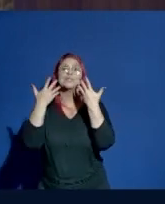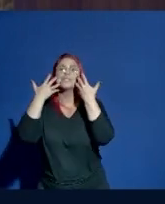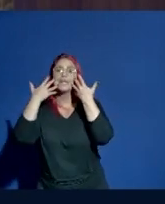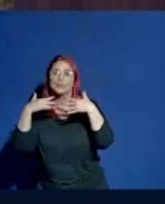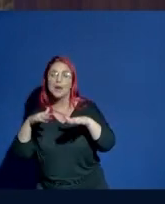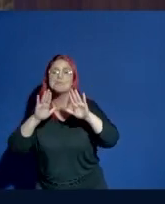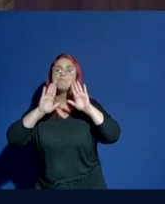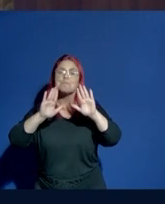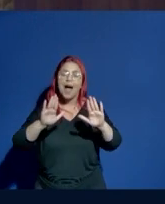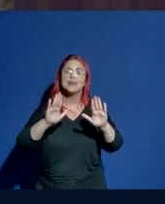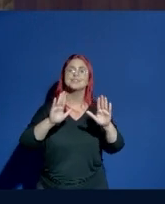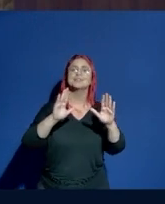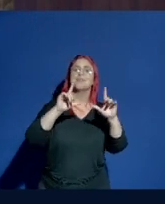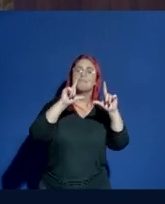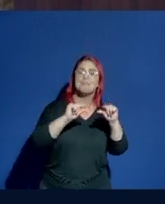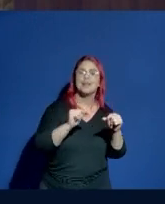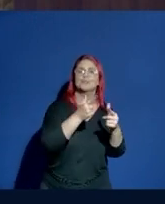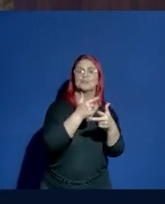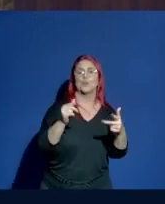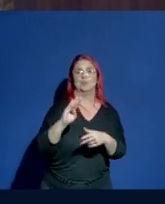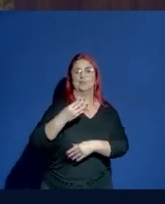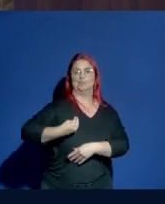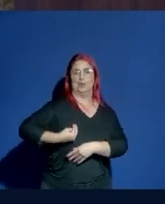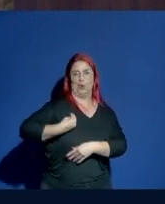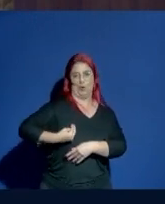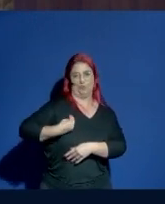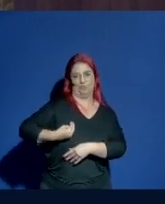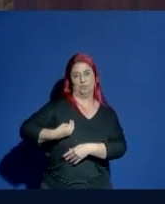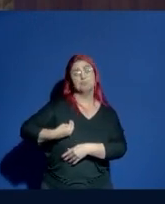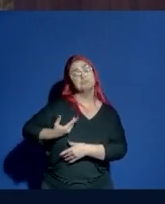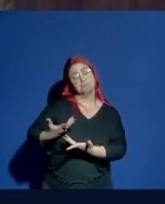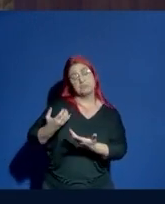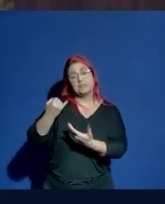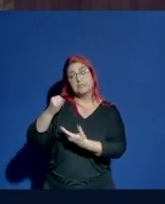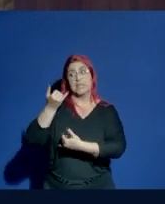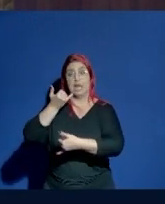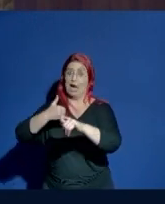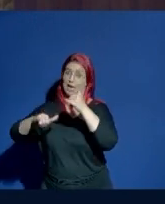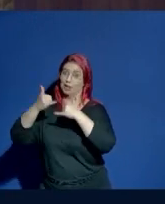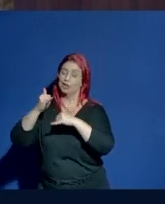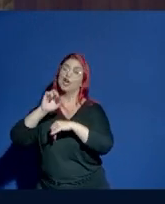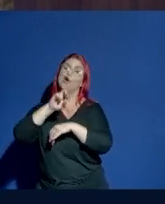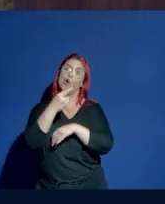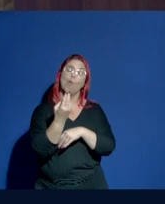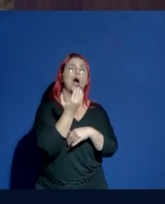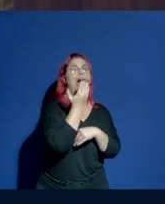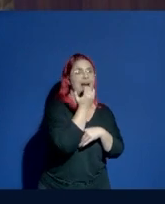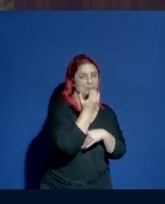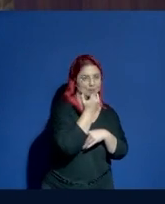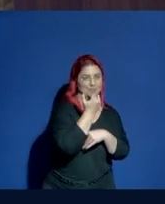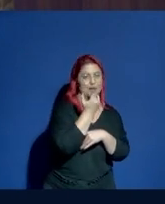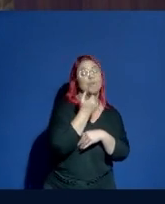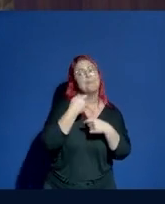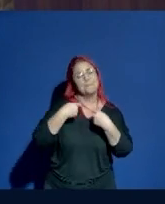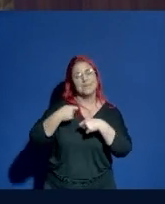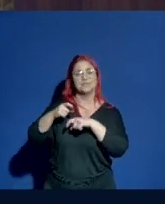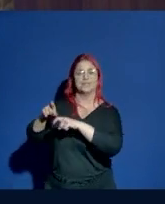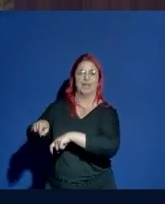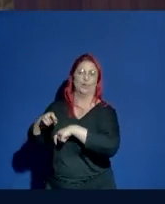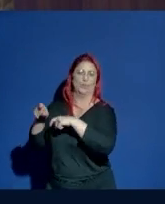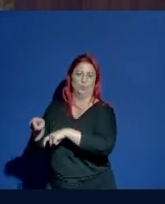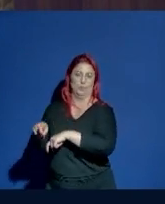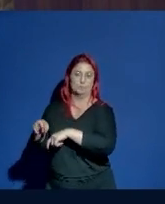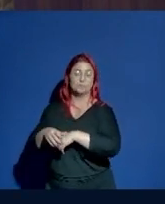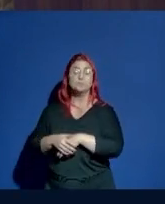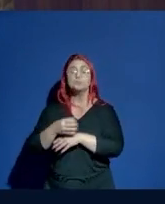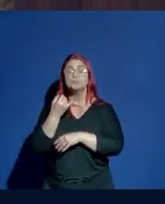é a tendência. Quando a gente olha toda a pressão, seja por alimento ou seja por energia, ela passa, obviamente, pela produção agrícola. Quando a